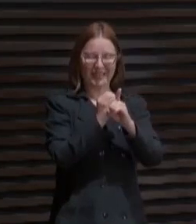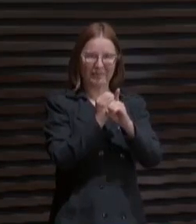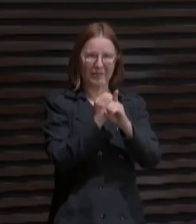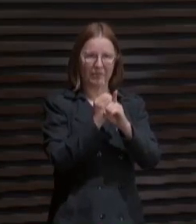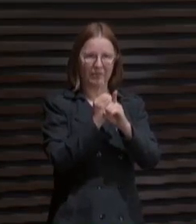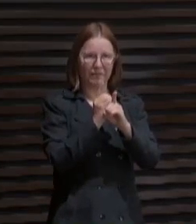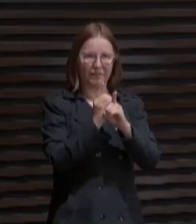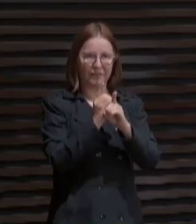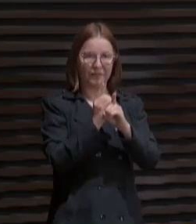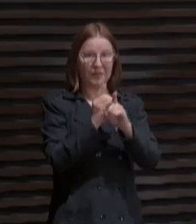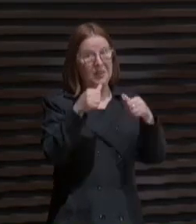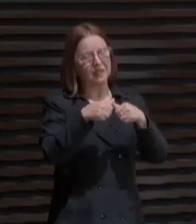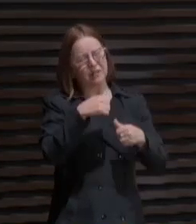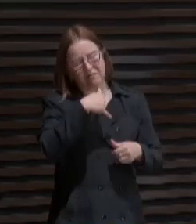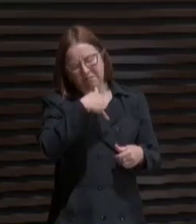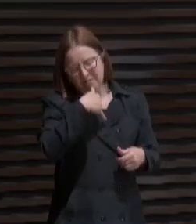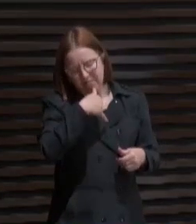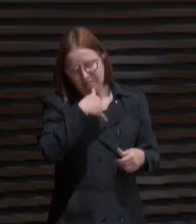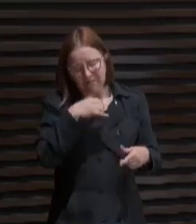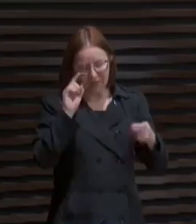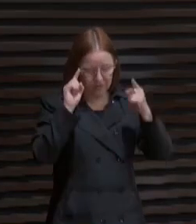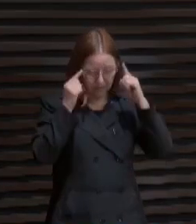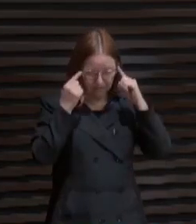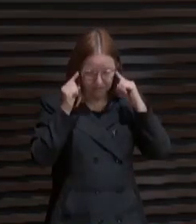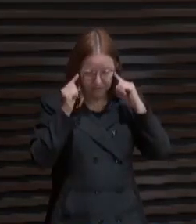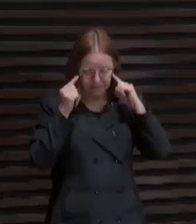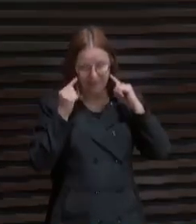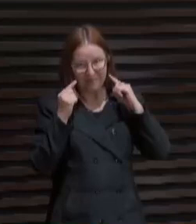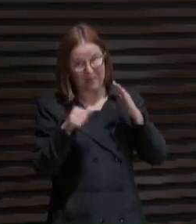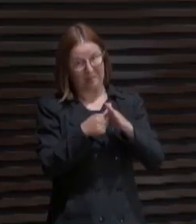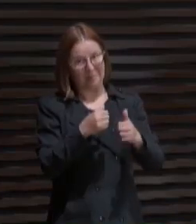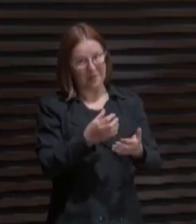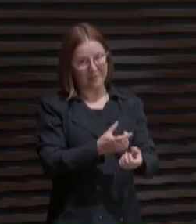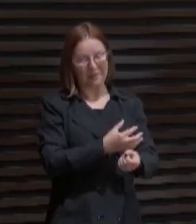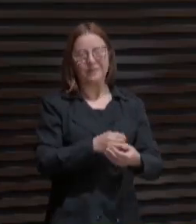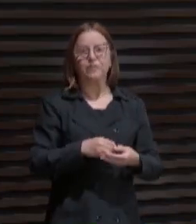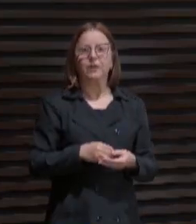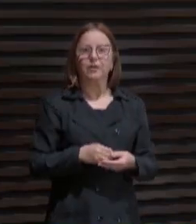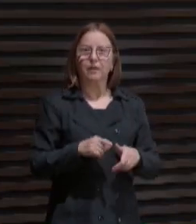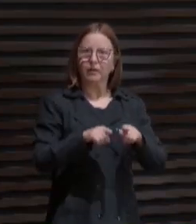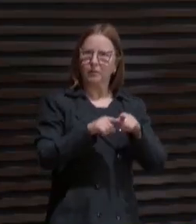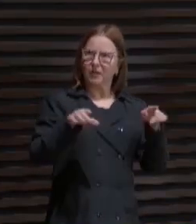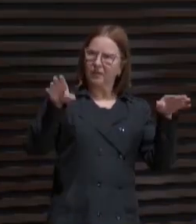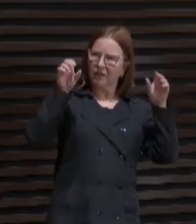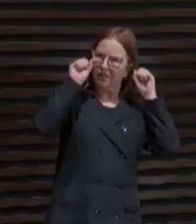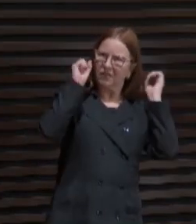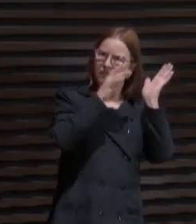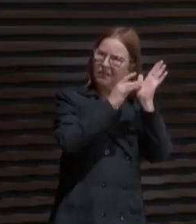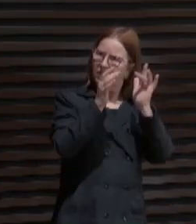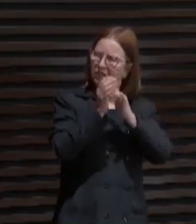se achavam tristes e choravam, ó, a primeira emoção ainda. Só que ouvindo que ele vivia e